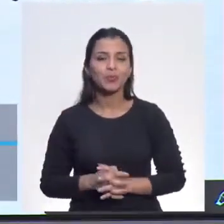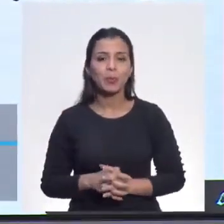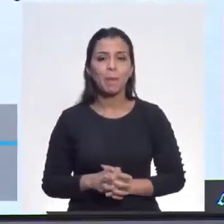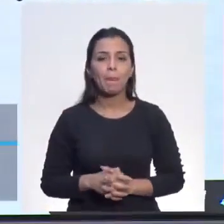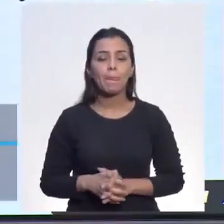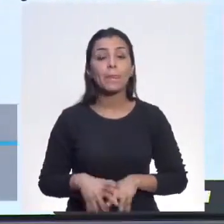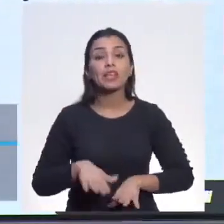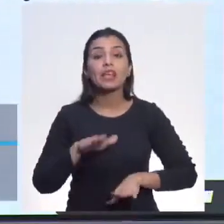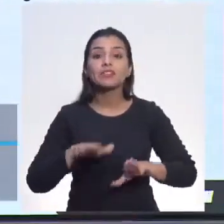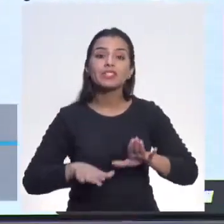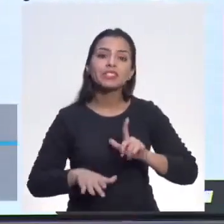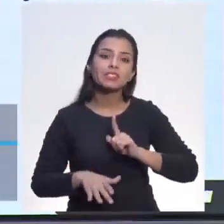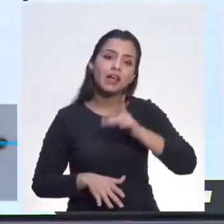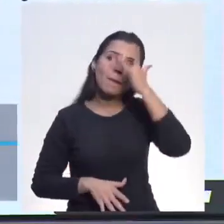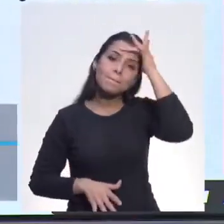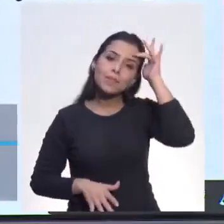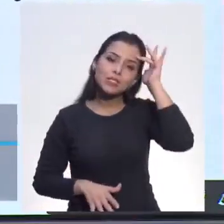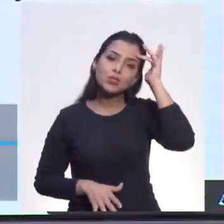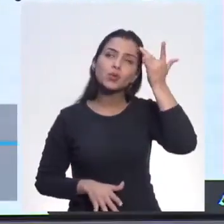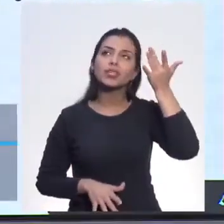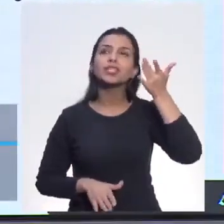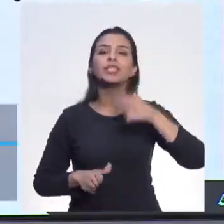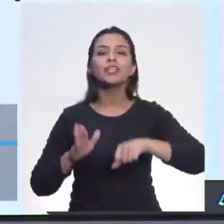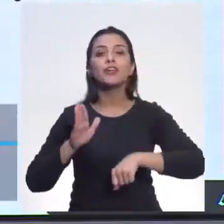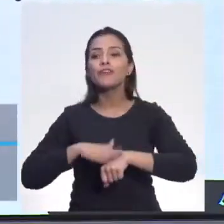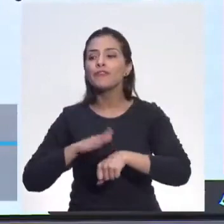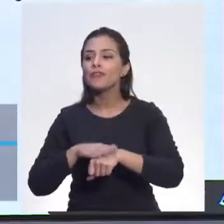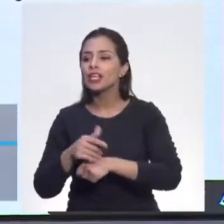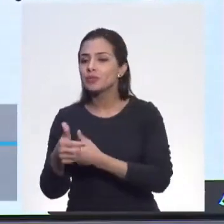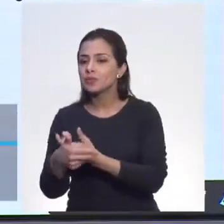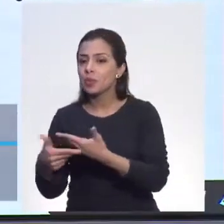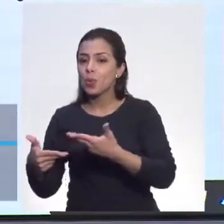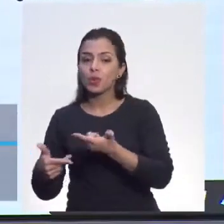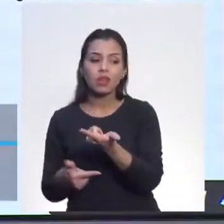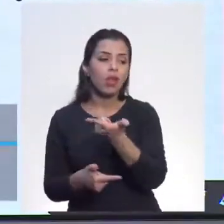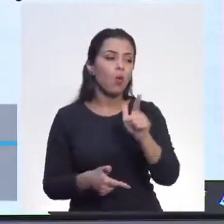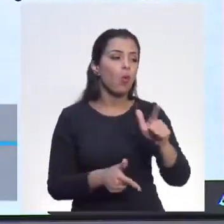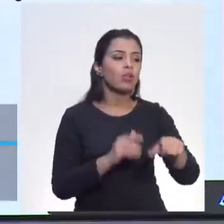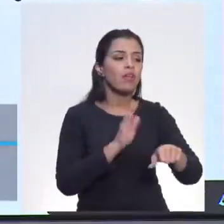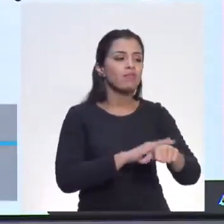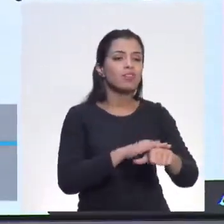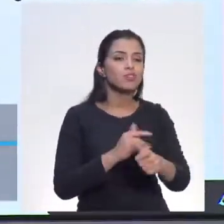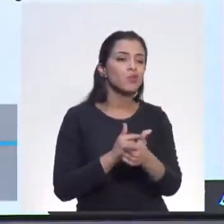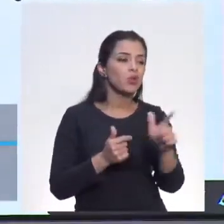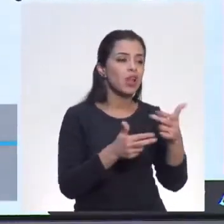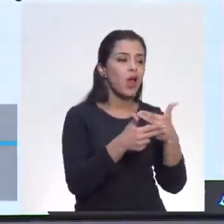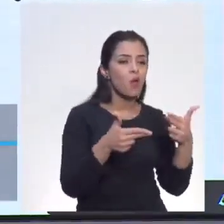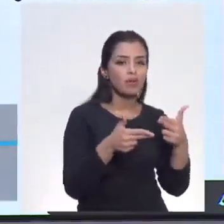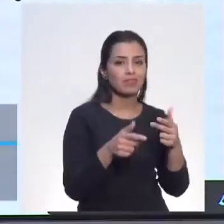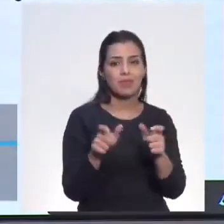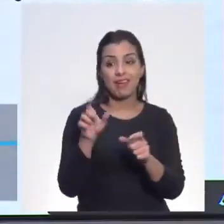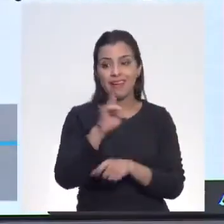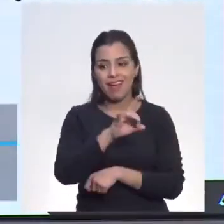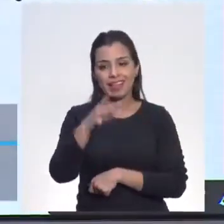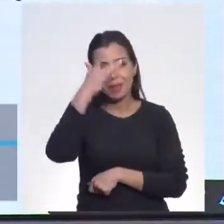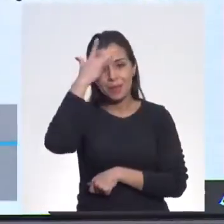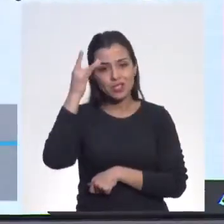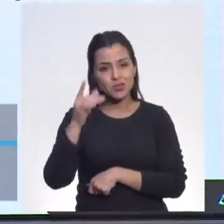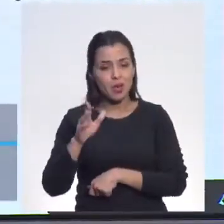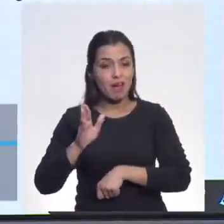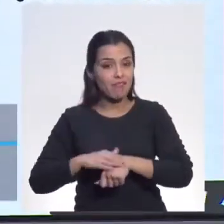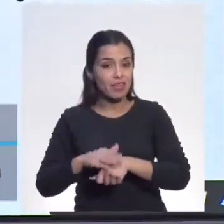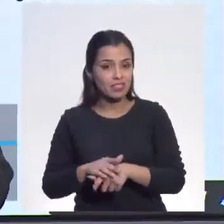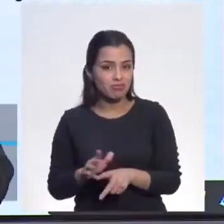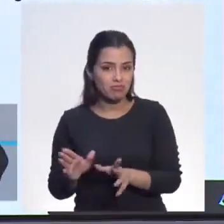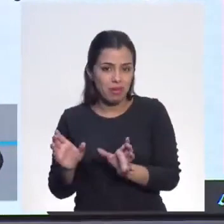tem um compositor que criou um arranjo, o outro criou uma outra parte da trilha, o outro criou uma parte da letra, e assim vai,